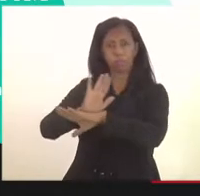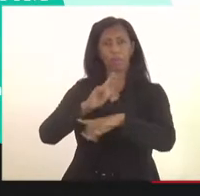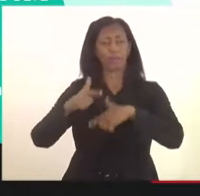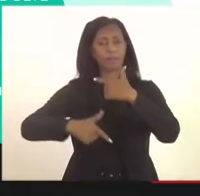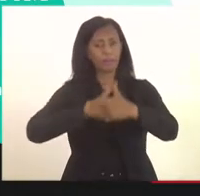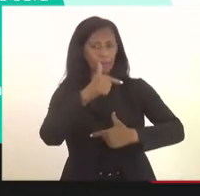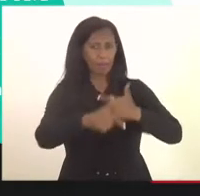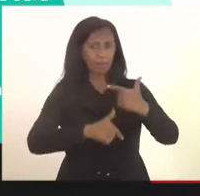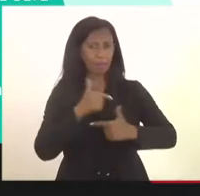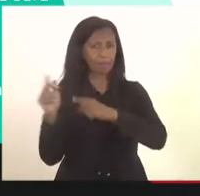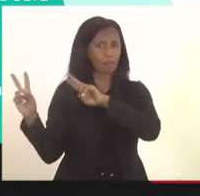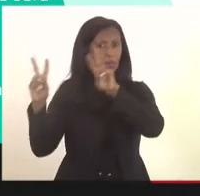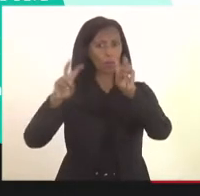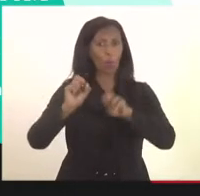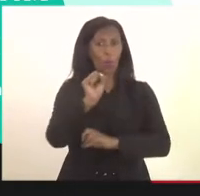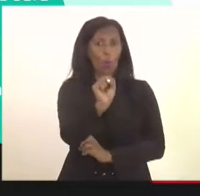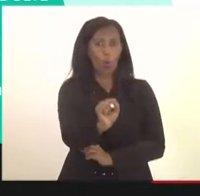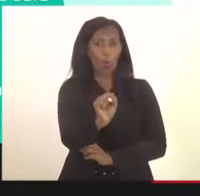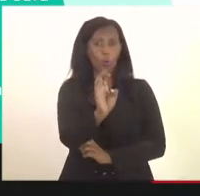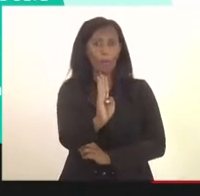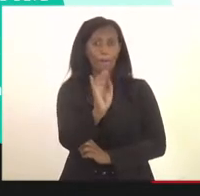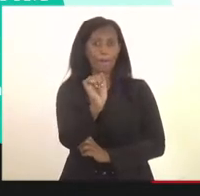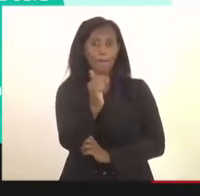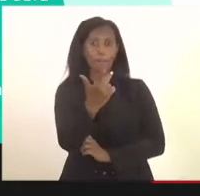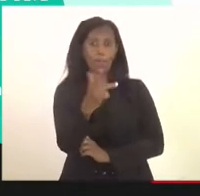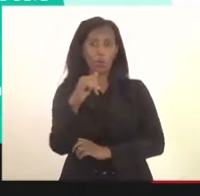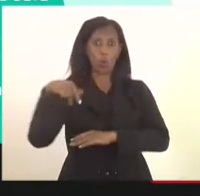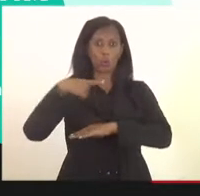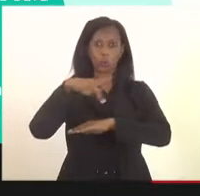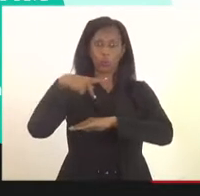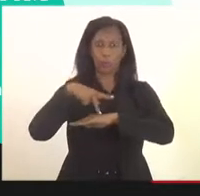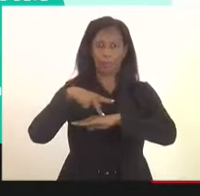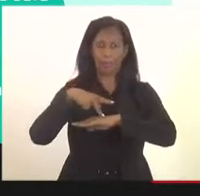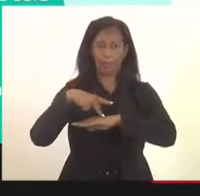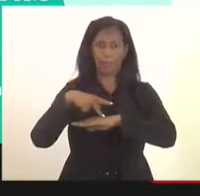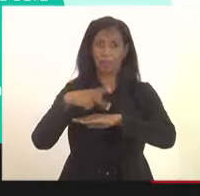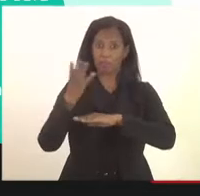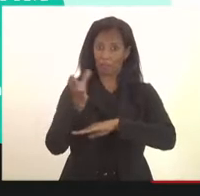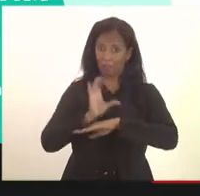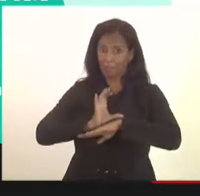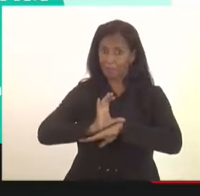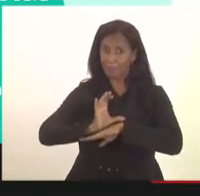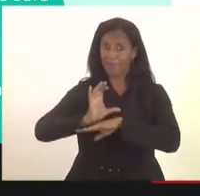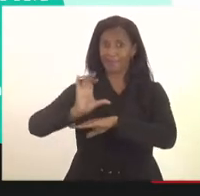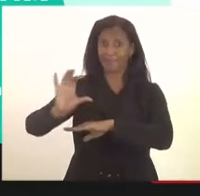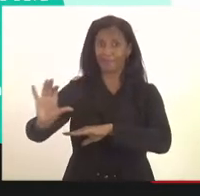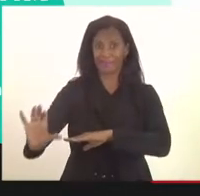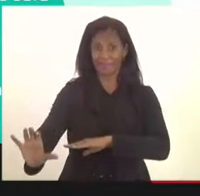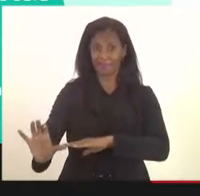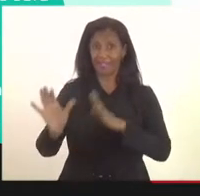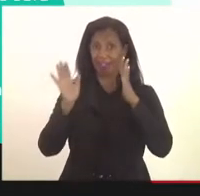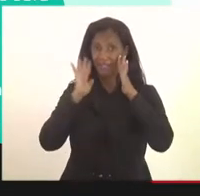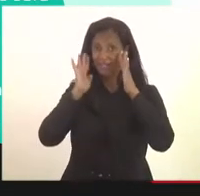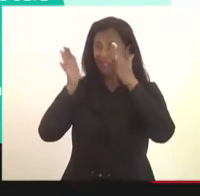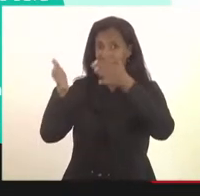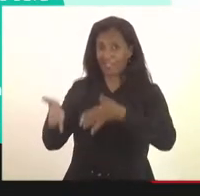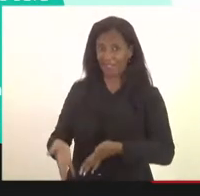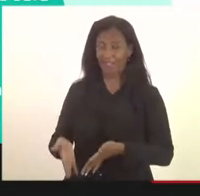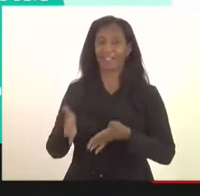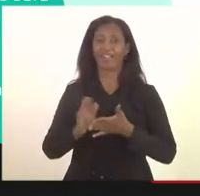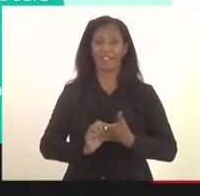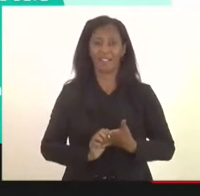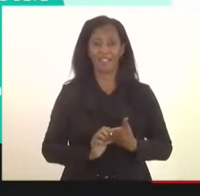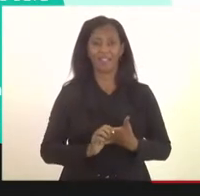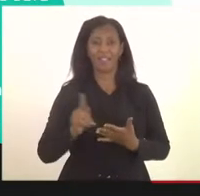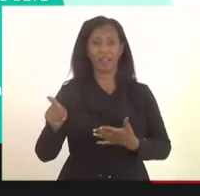feito, quase R$8 bilhões no país. Então, foi uma entrada que, do ponto de vista da Petronas,